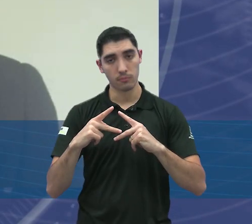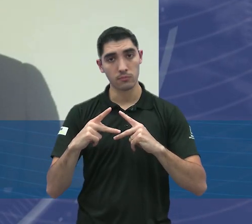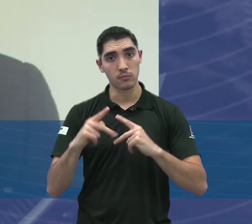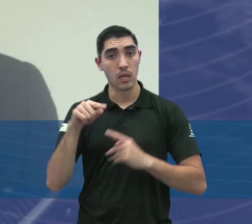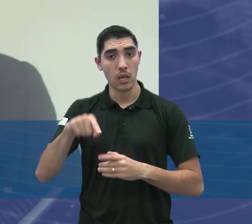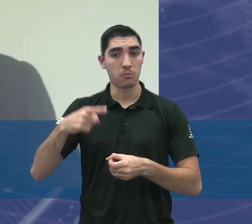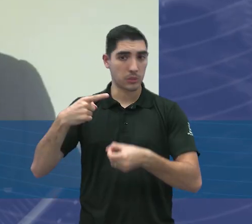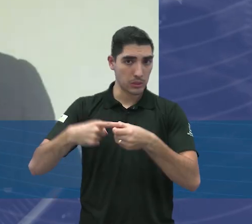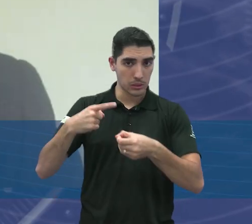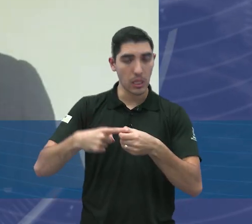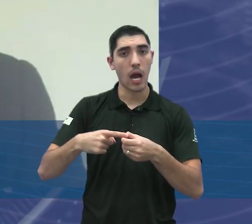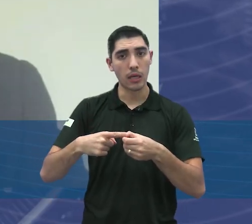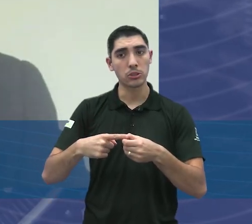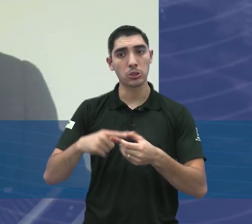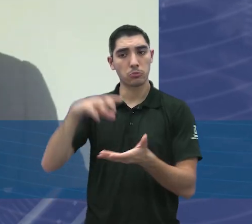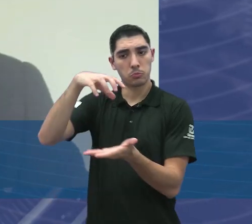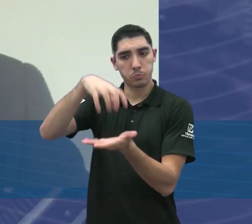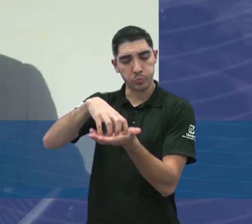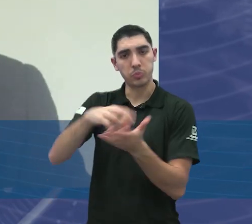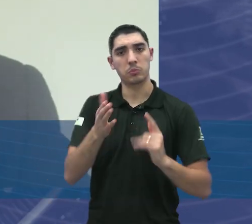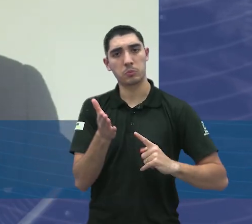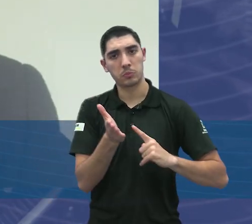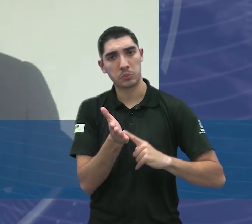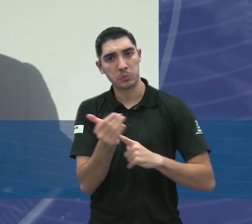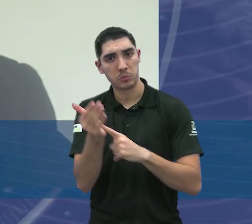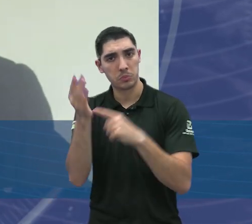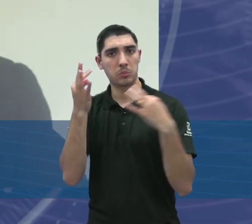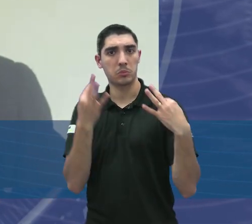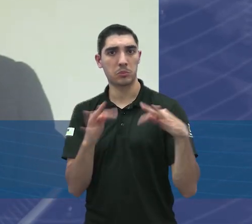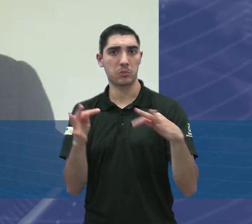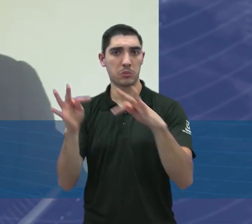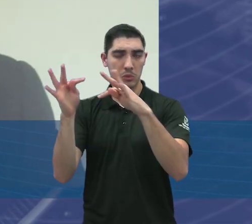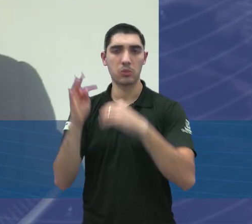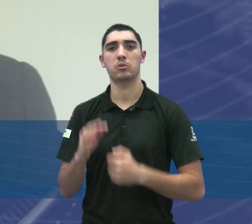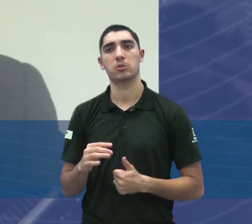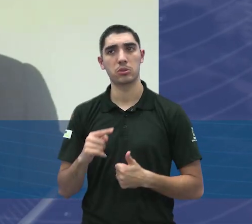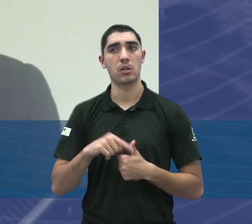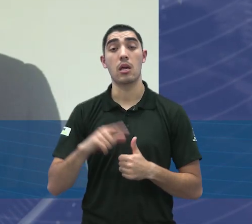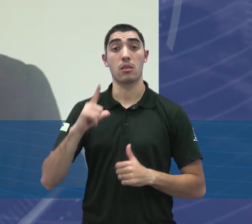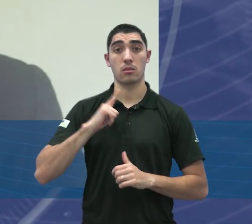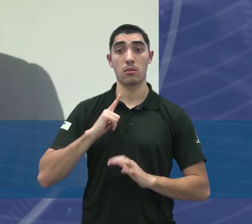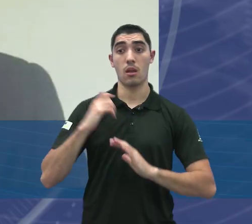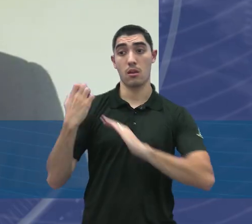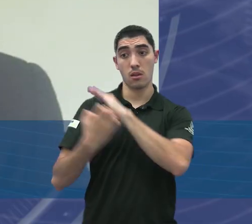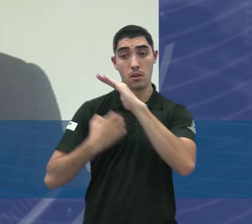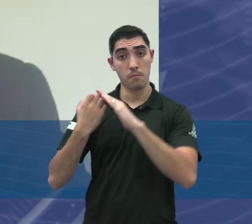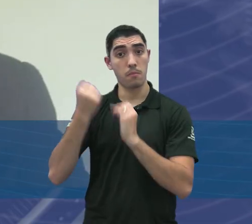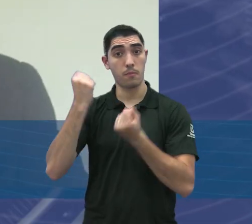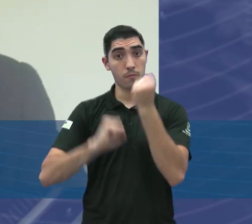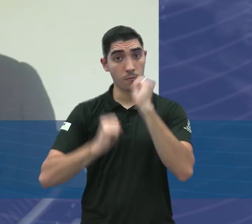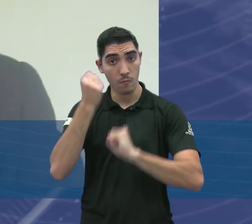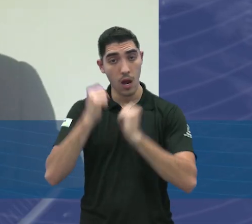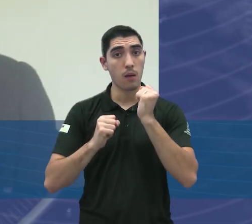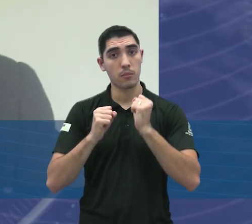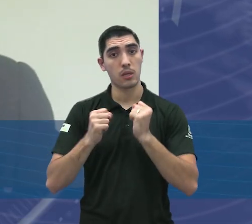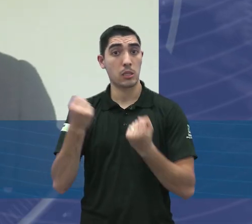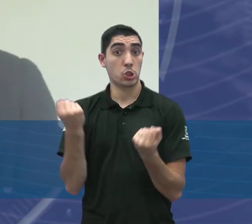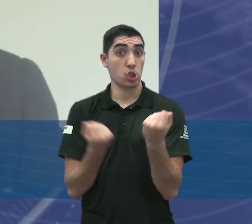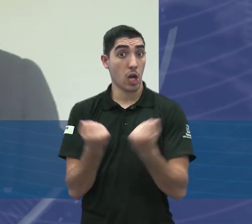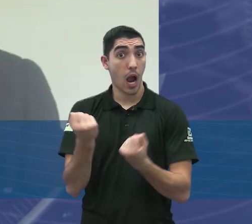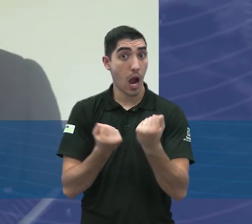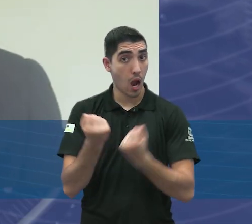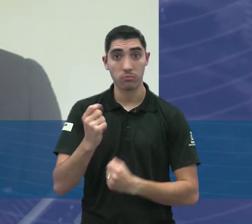Que é realmente um polo de tecnologia. Você tem aqui as indústrias automobilísticas,